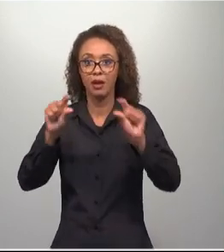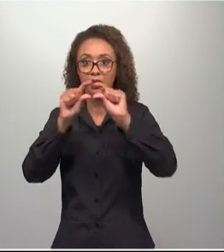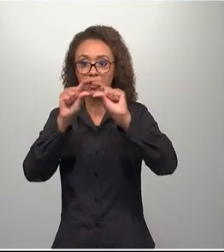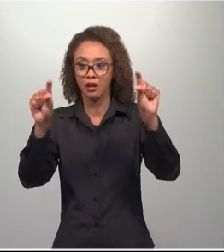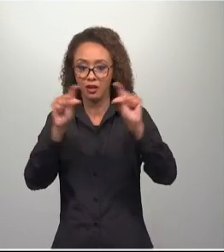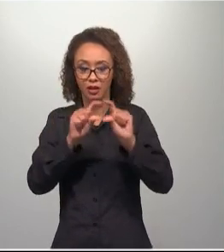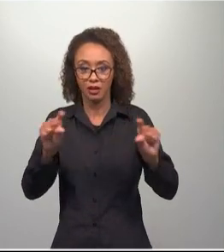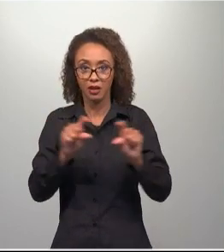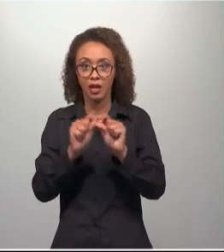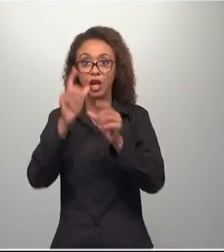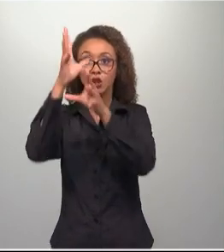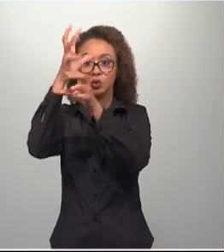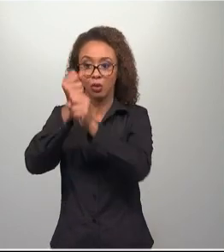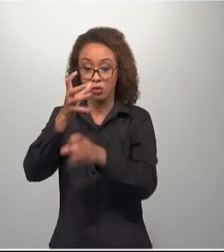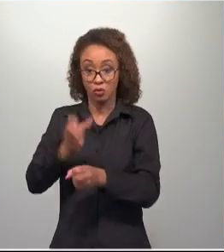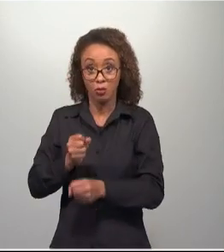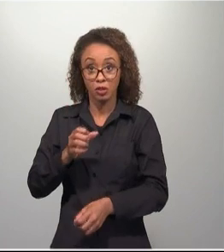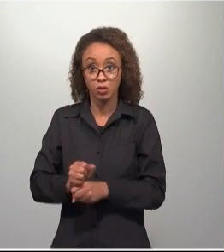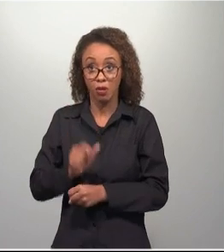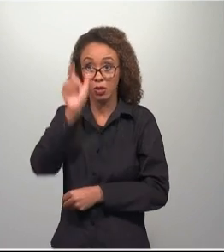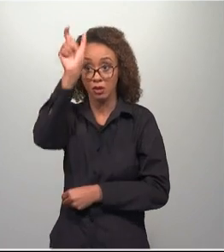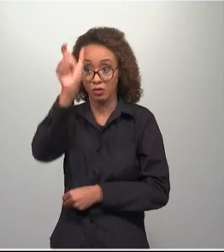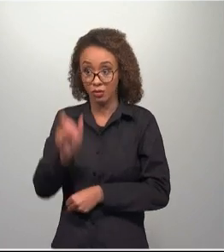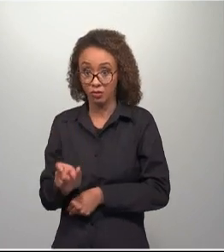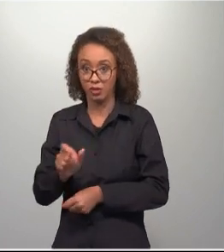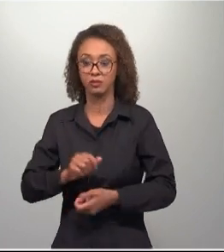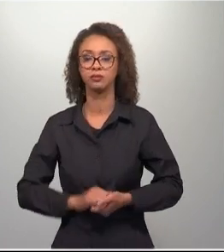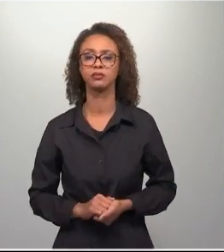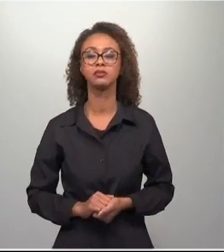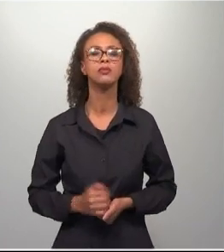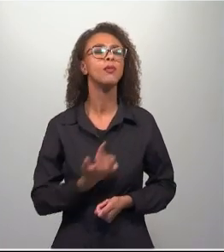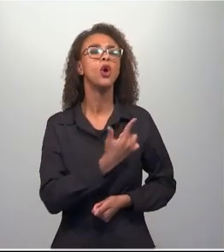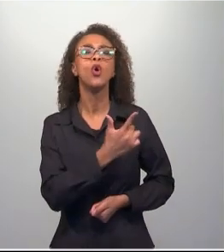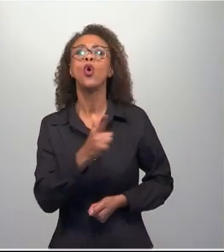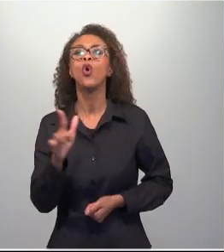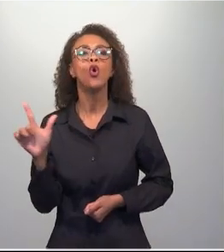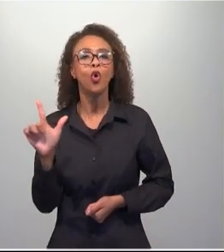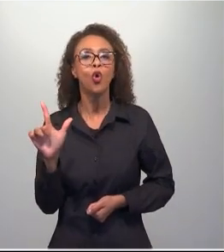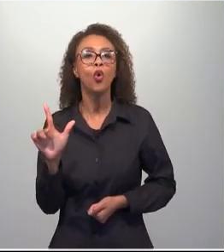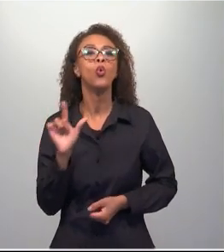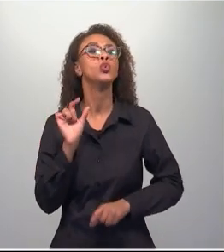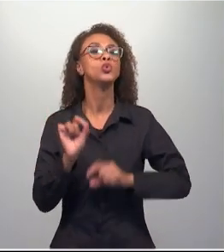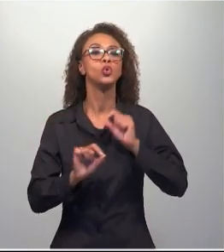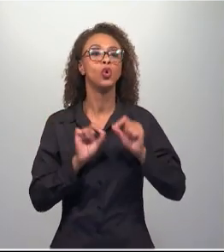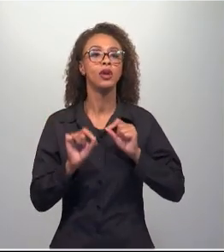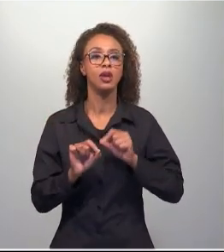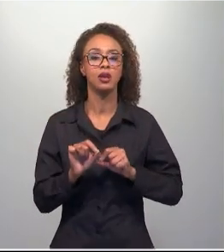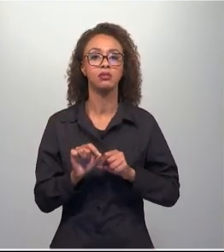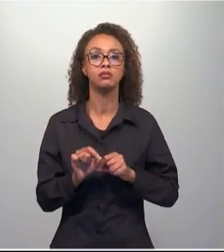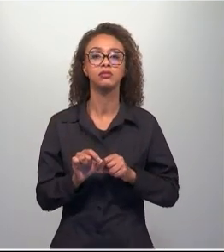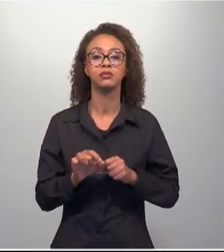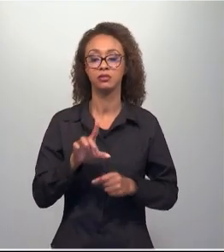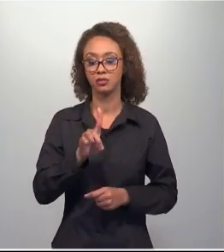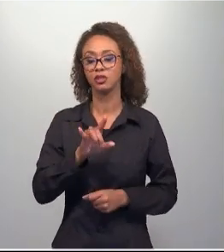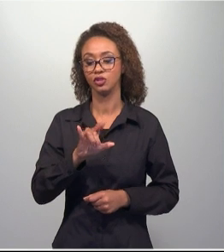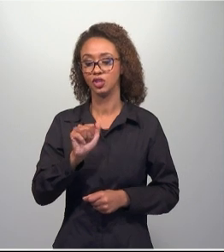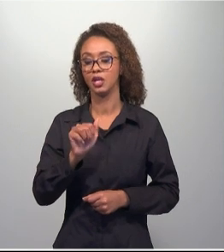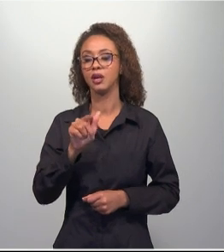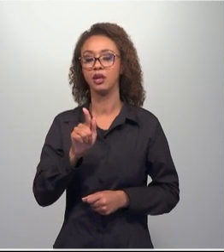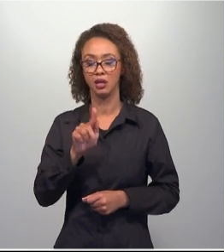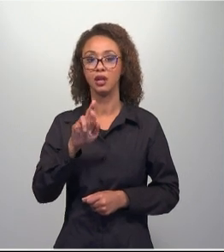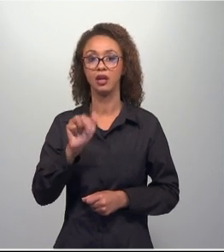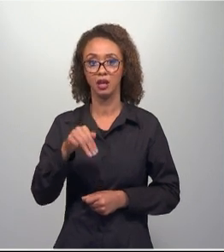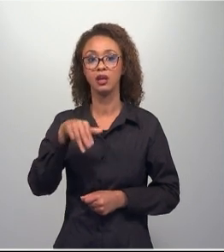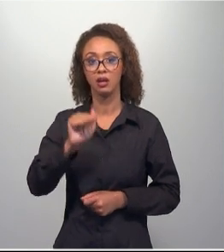uma outra forma de representação através de um diagrama lógico eu pego então a minha função que eu tenho lá